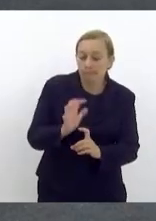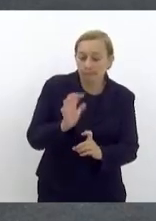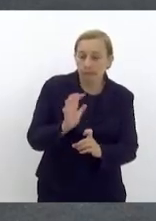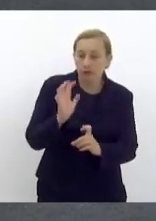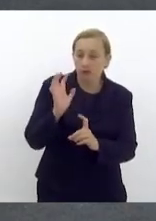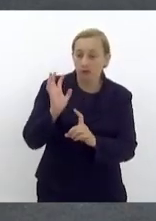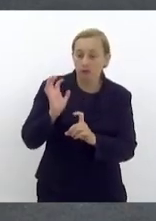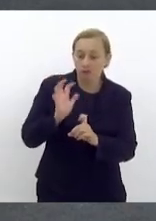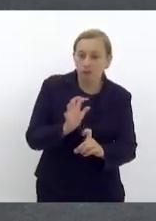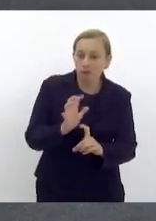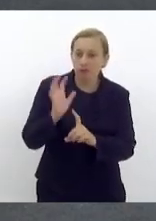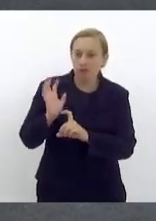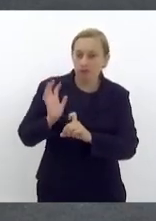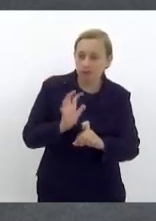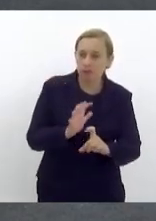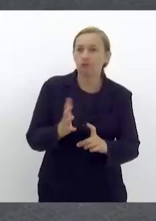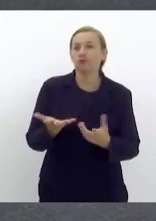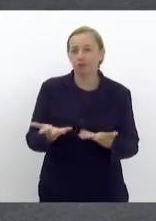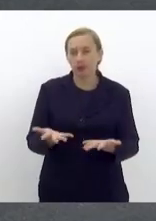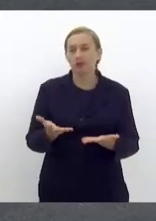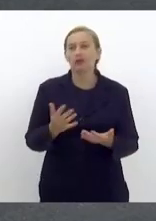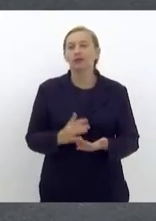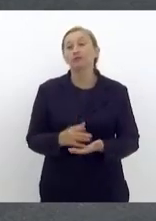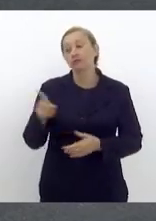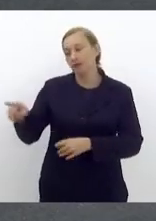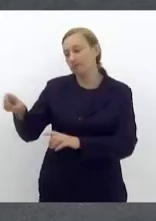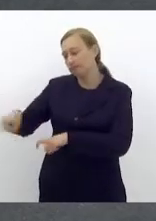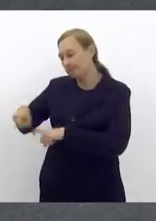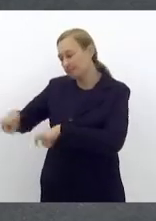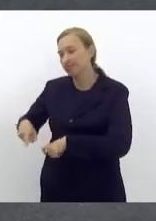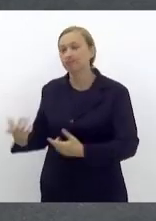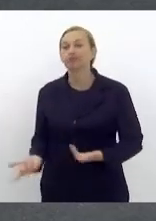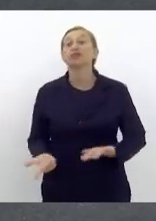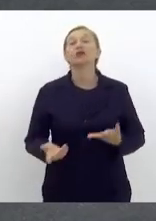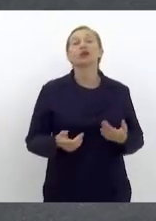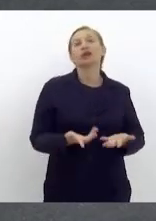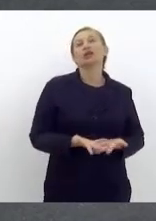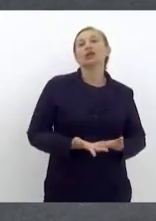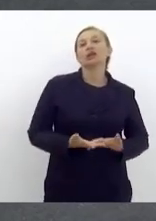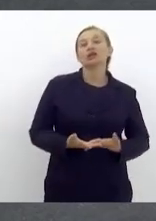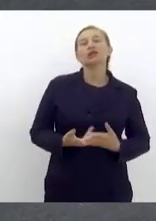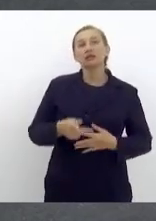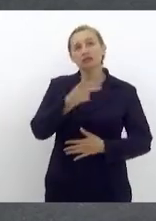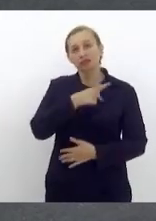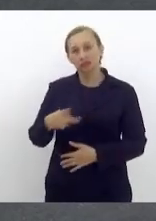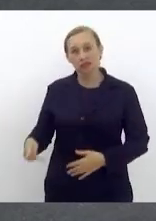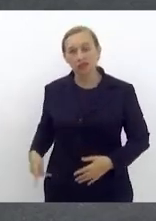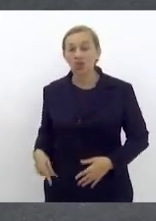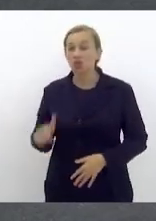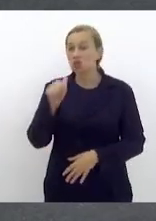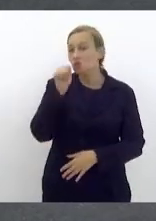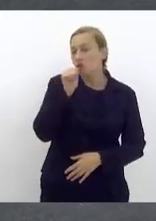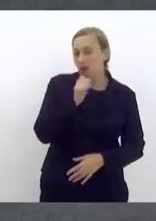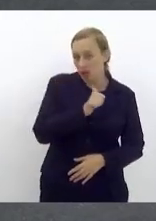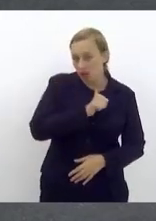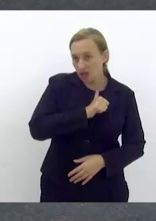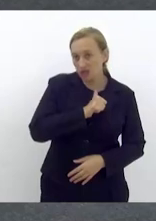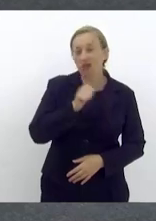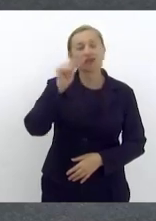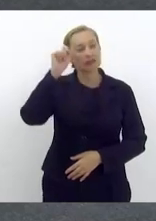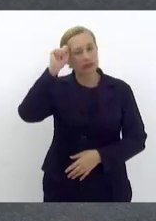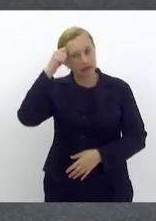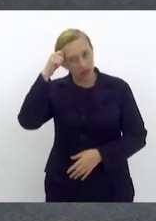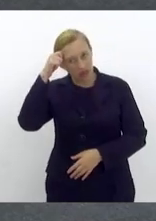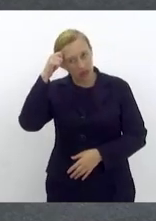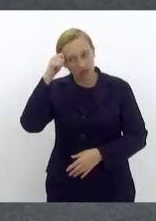sendo executadas também lá no campo. E, em se tratando, presidenta, de mulheres negras